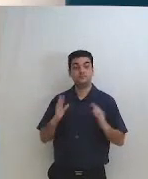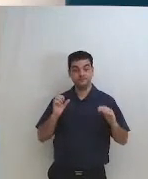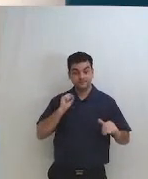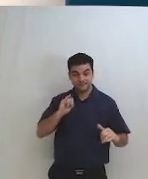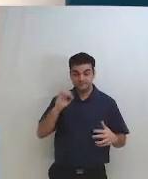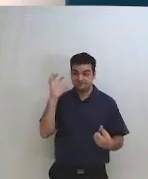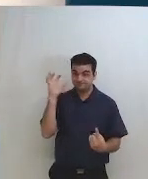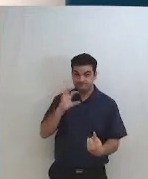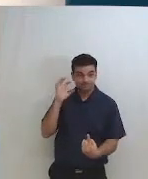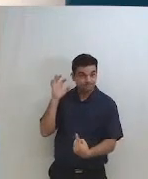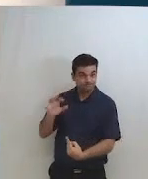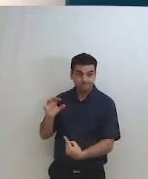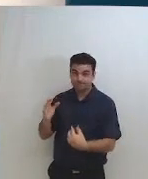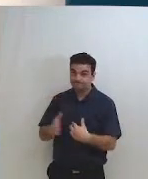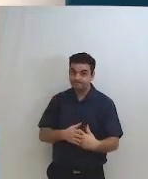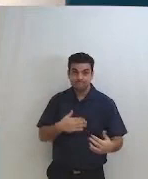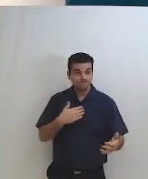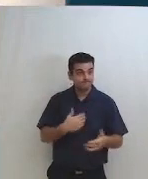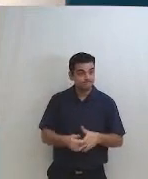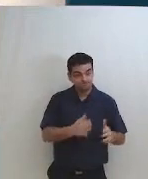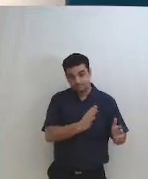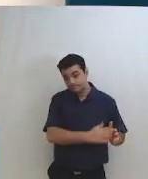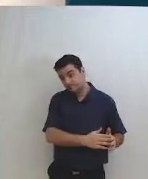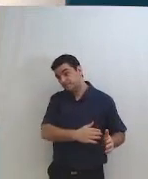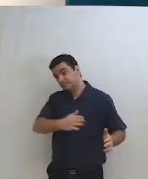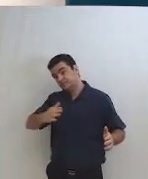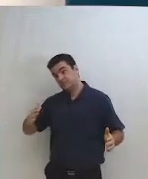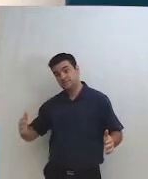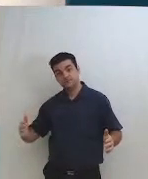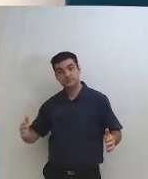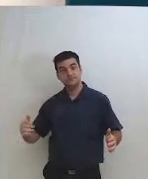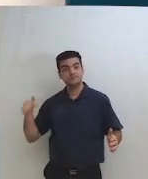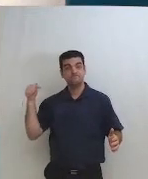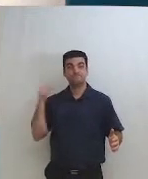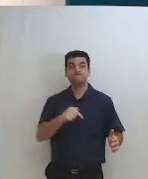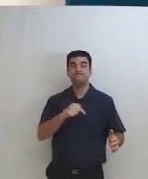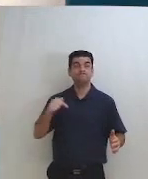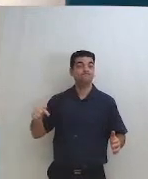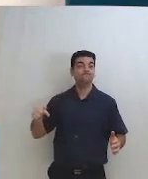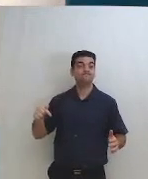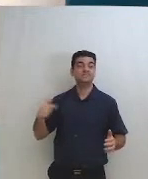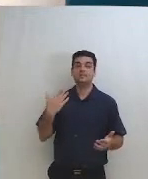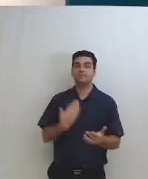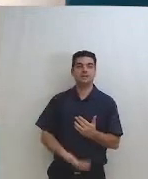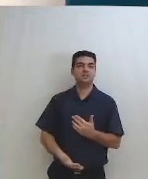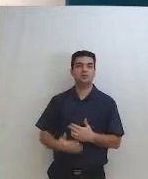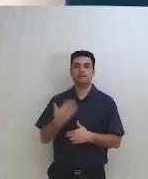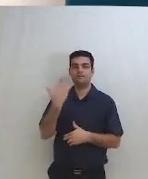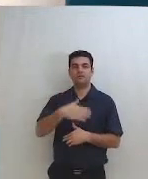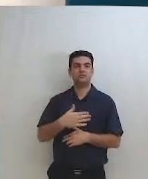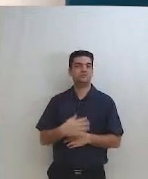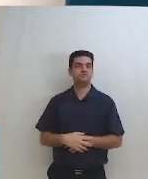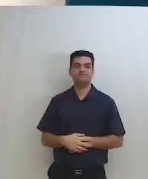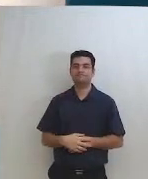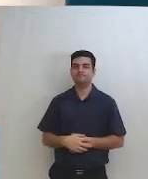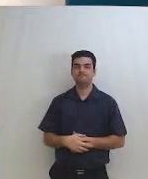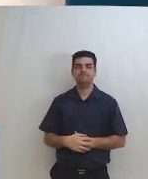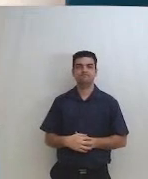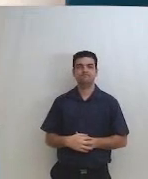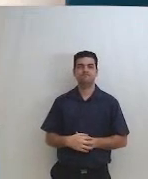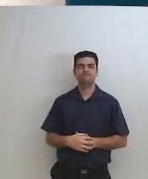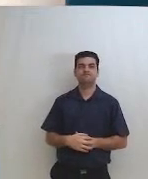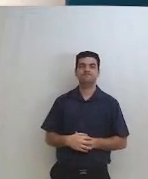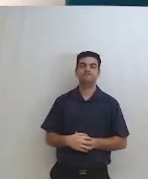a tramitação processual resulta na imprescindibilidade da prova. Em outra